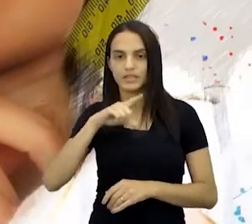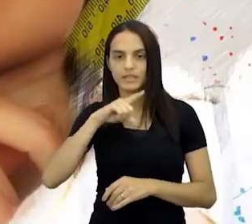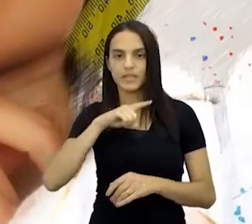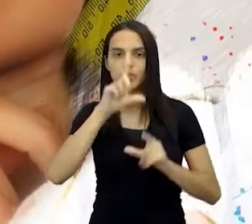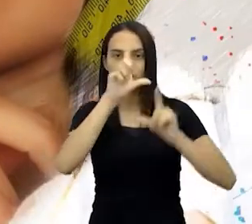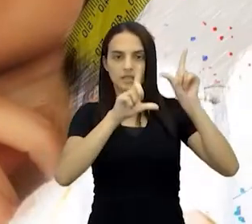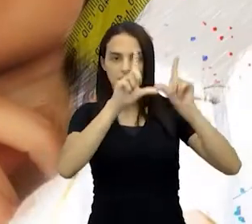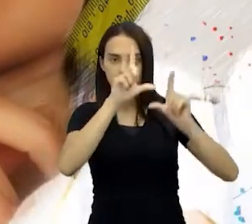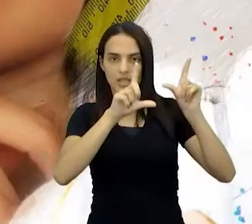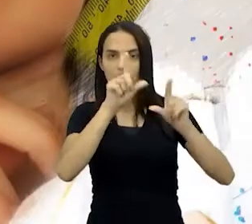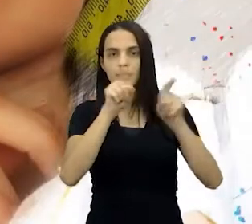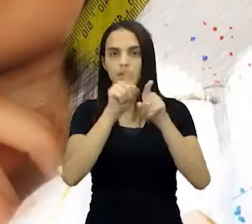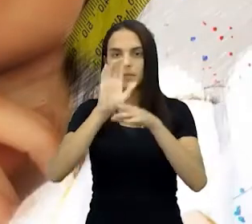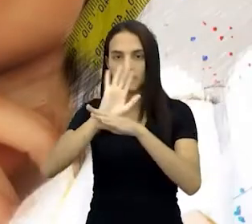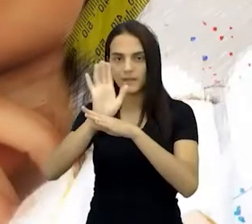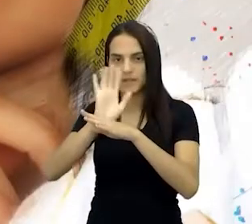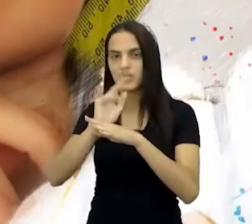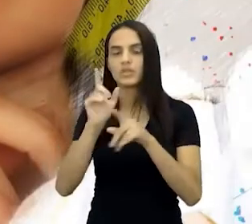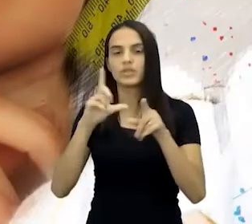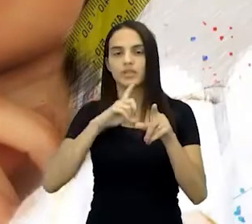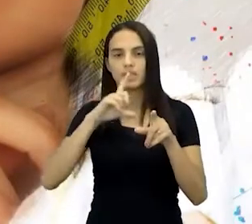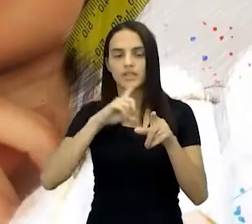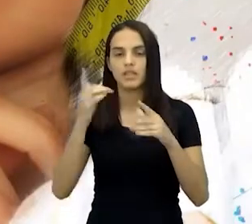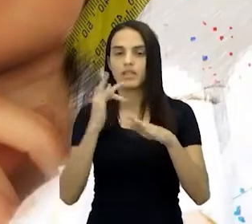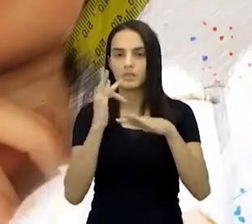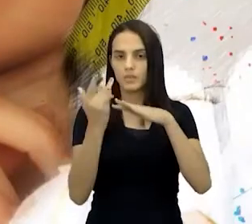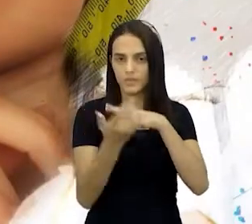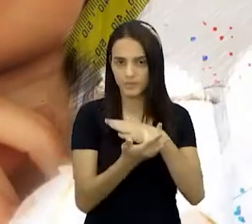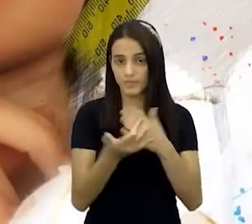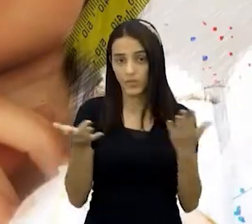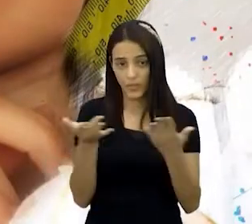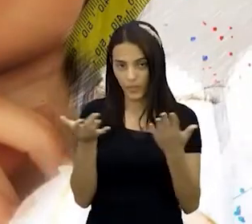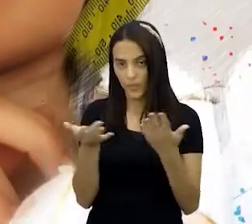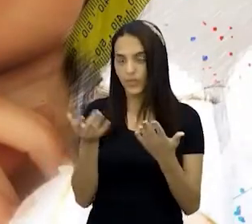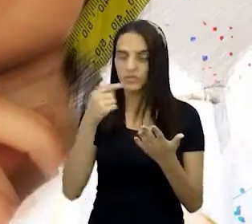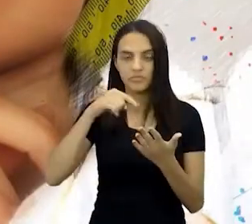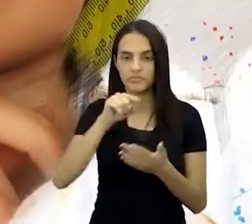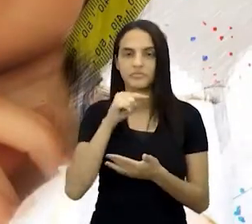cinema, a gente tem o vídeo. Hoje, na contemporaneidade, a gente não consegue